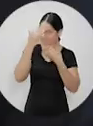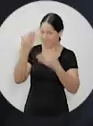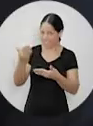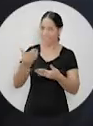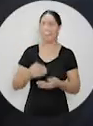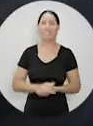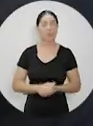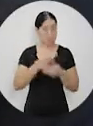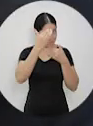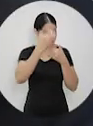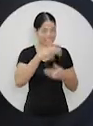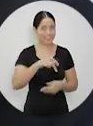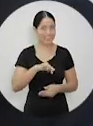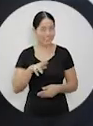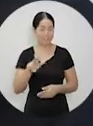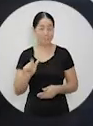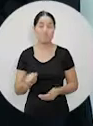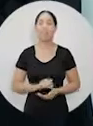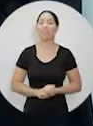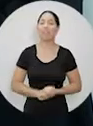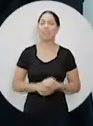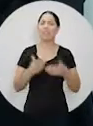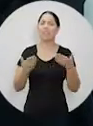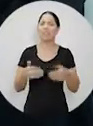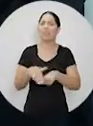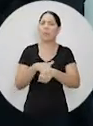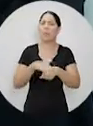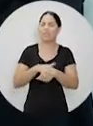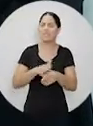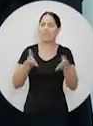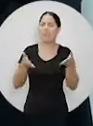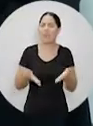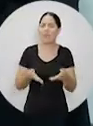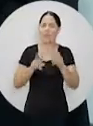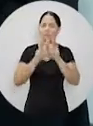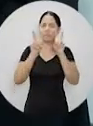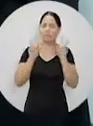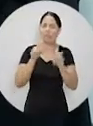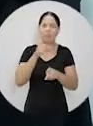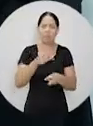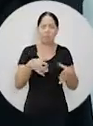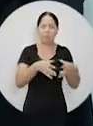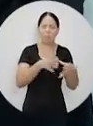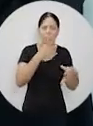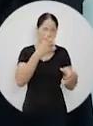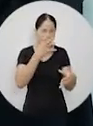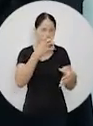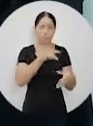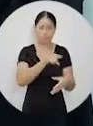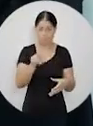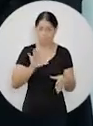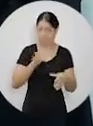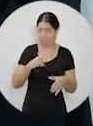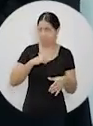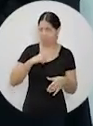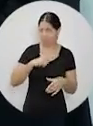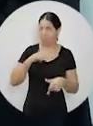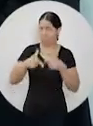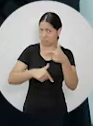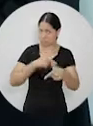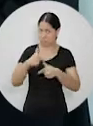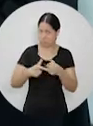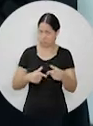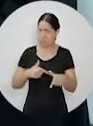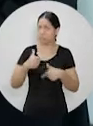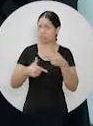obrigada pela participação, doutor. Obrigado a vocês, Natália. Dr. Pier Paulo, vamos começar um pouquinho falando sobre este observatório. Vocês já estão trabalhando